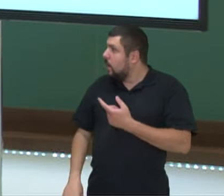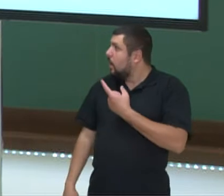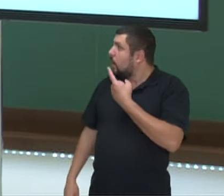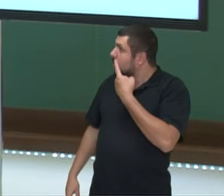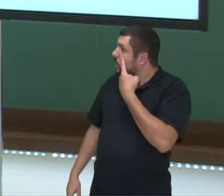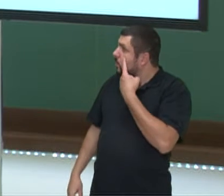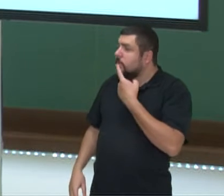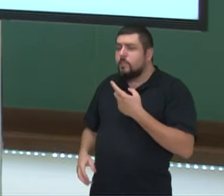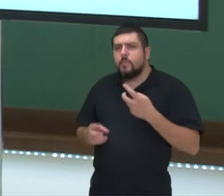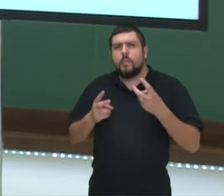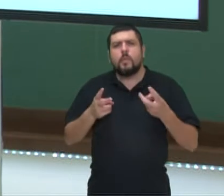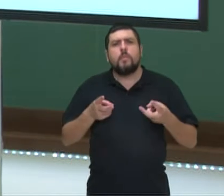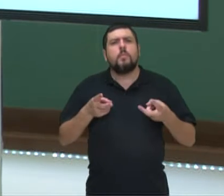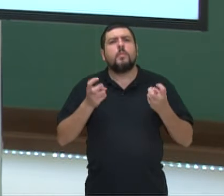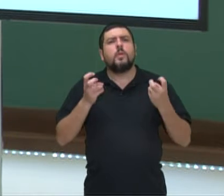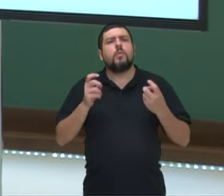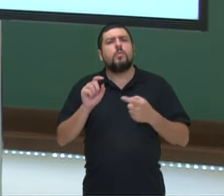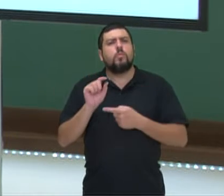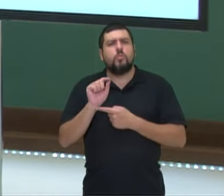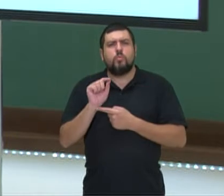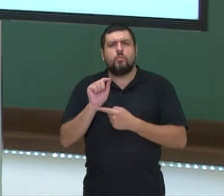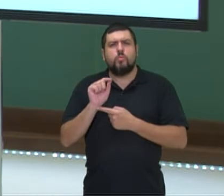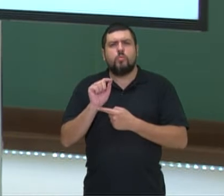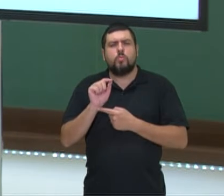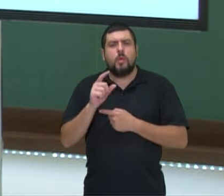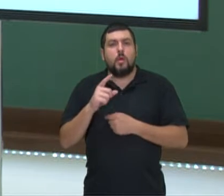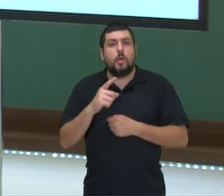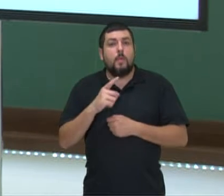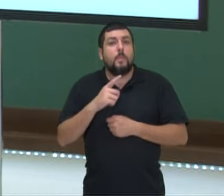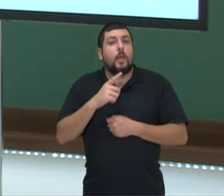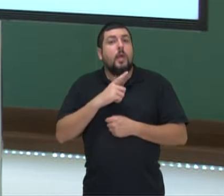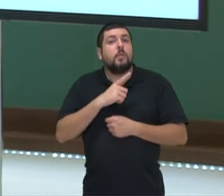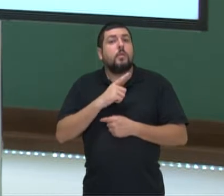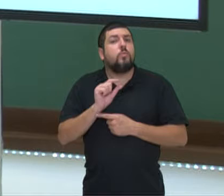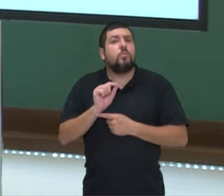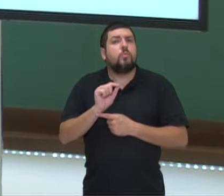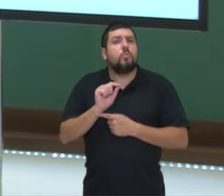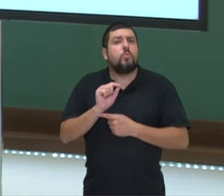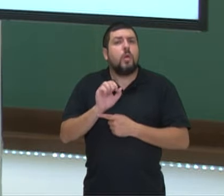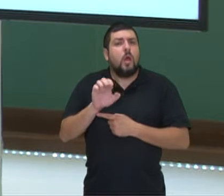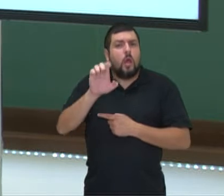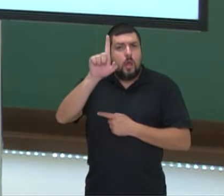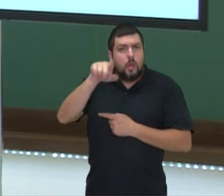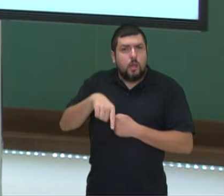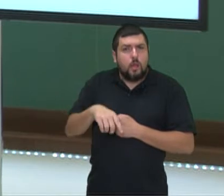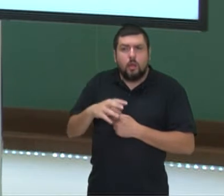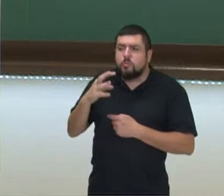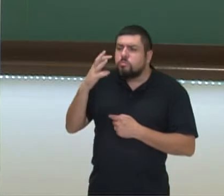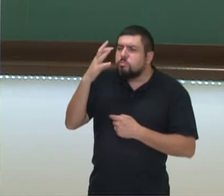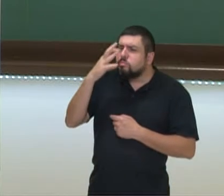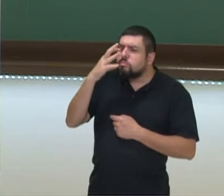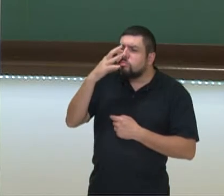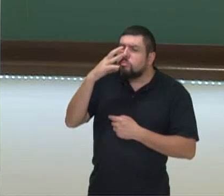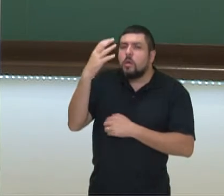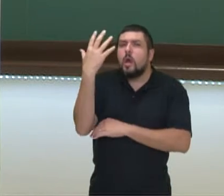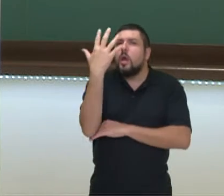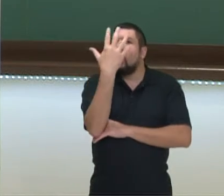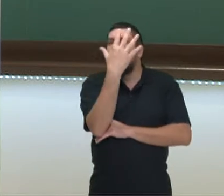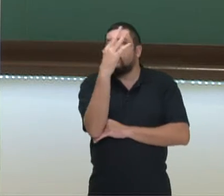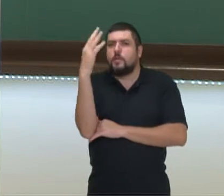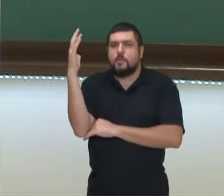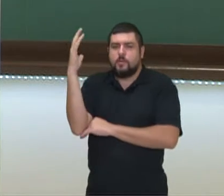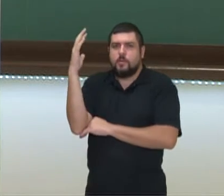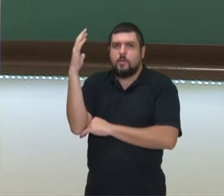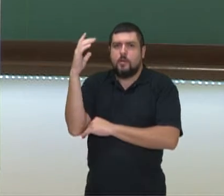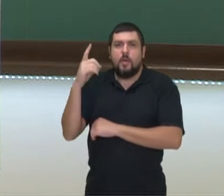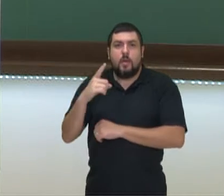arte rupestre, ela conta com motivos de feição naturalista, né? Onde temos a presença constante de seres